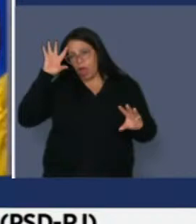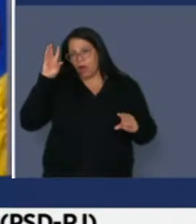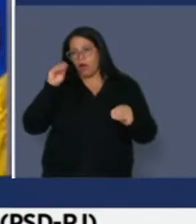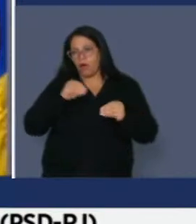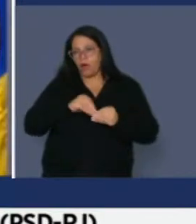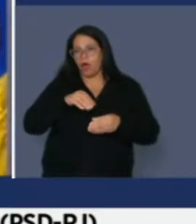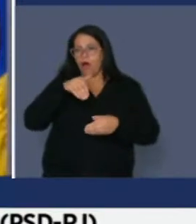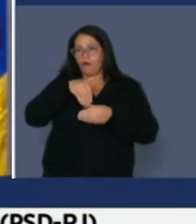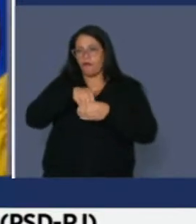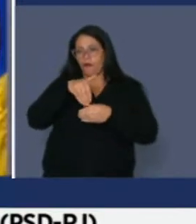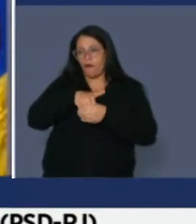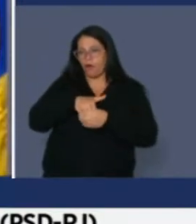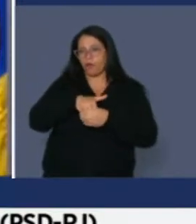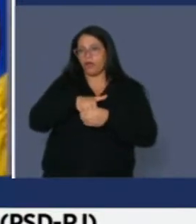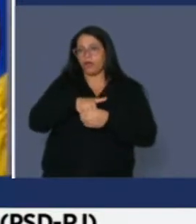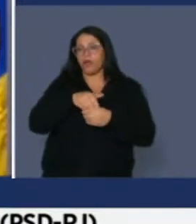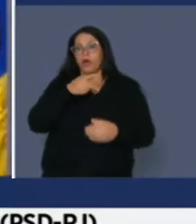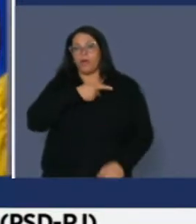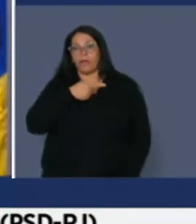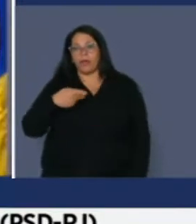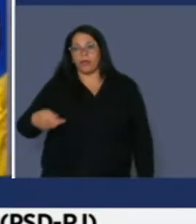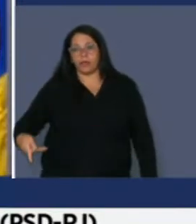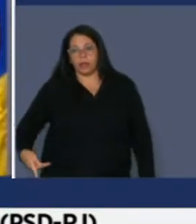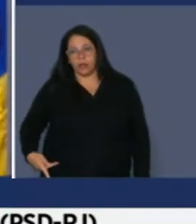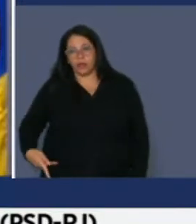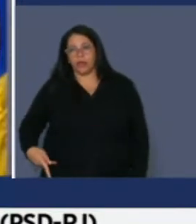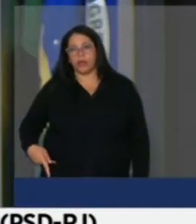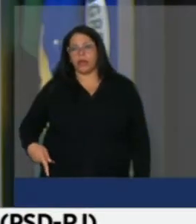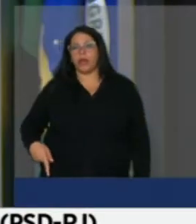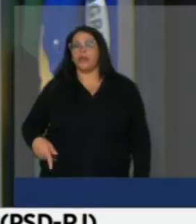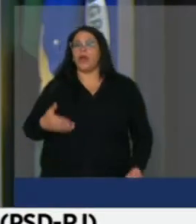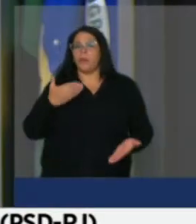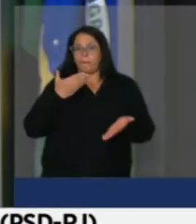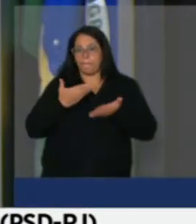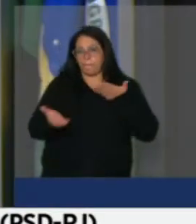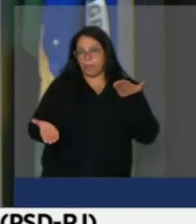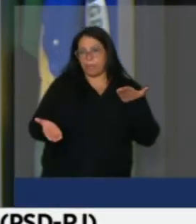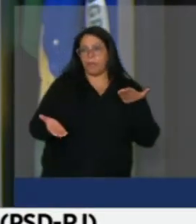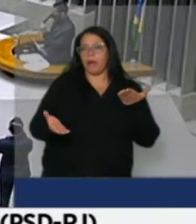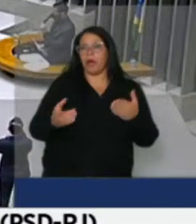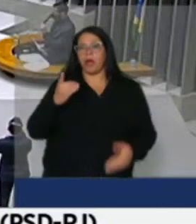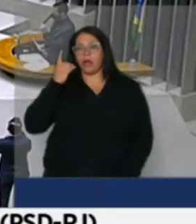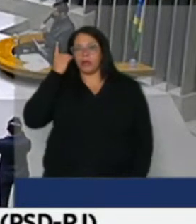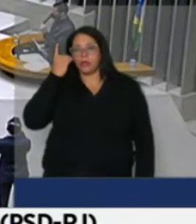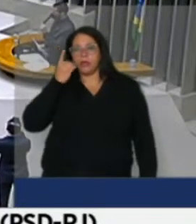voto e o relatório. Senhor presidente, recomendamos a perda de mandato.